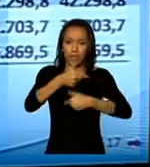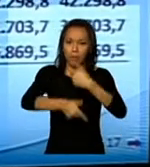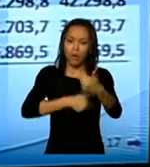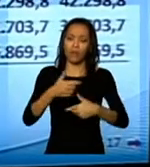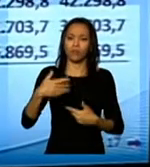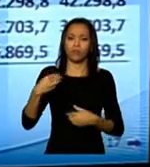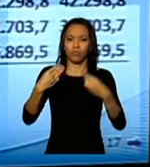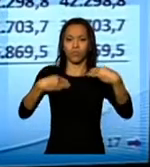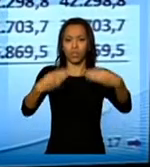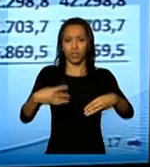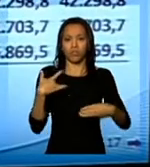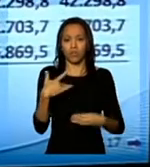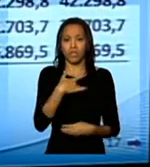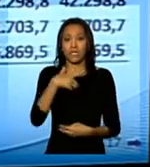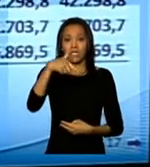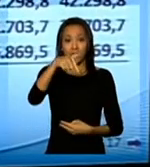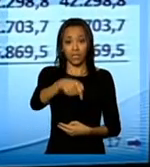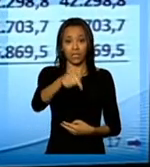foi de